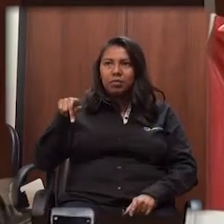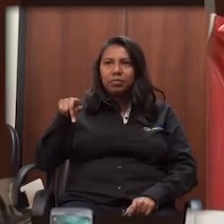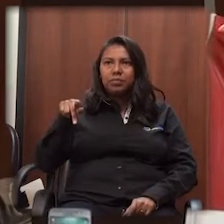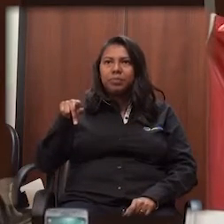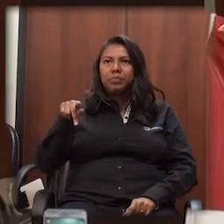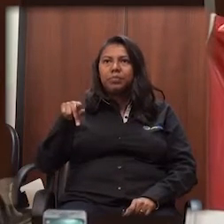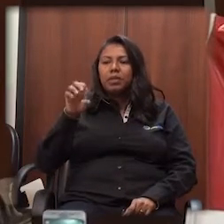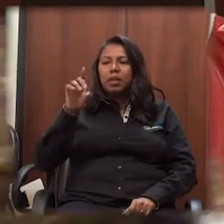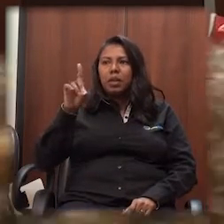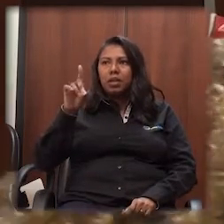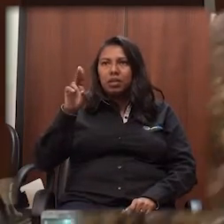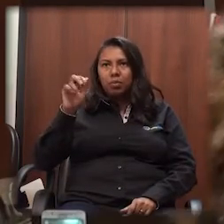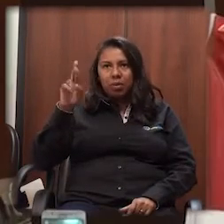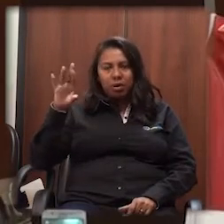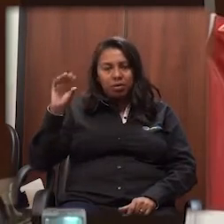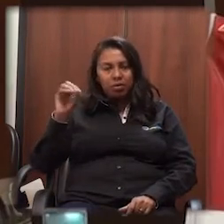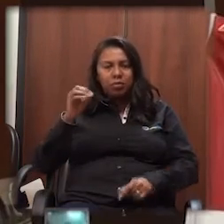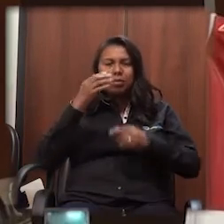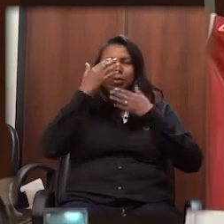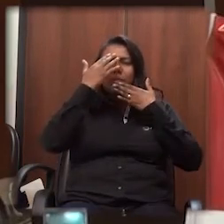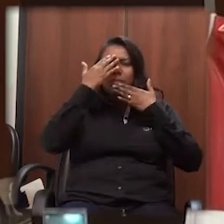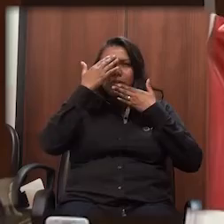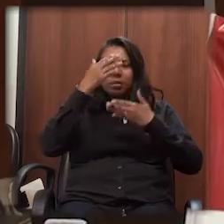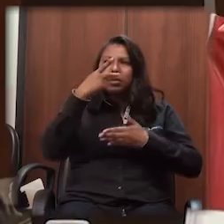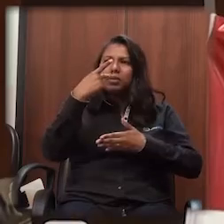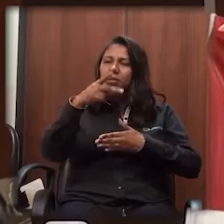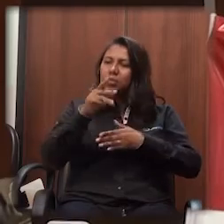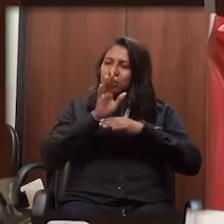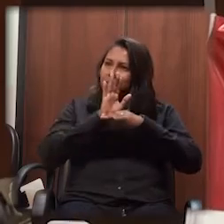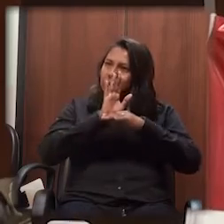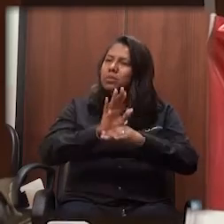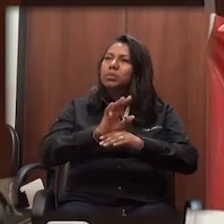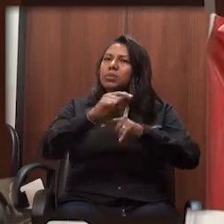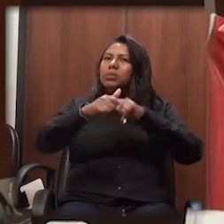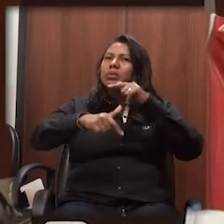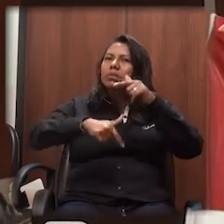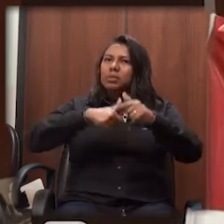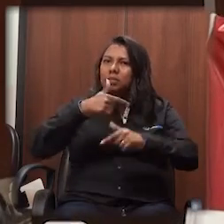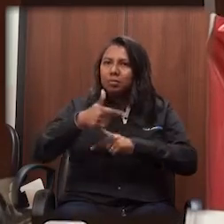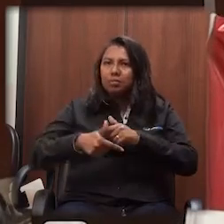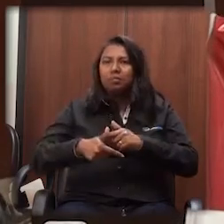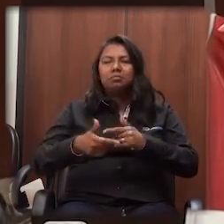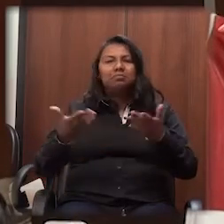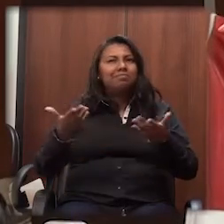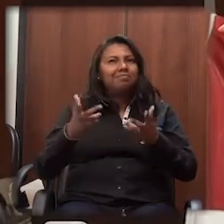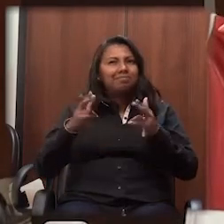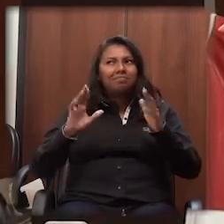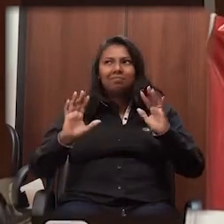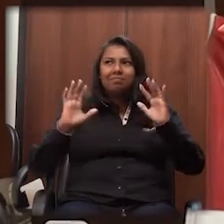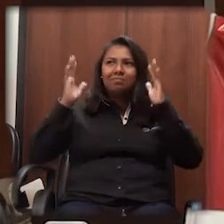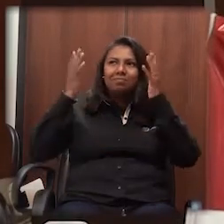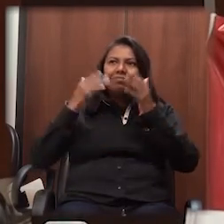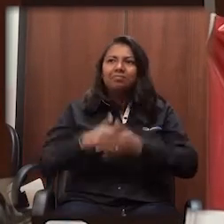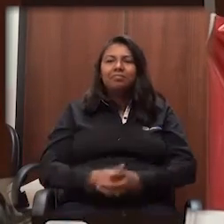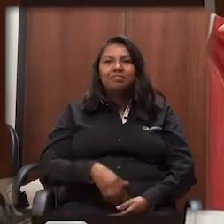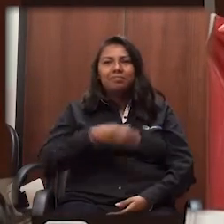Kelly, muito obrigada pela contribuição, pelo trabalho, porque hoje a gente tem muito a celebrar.